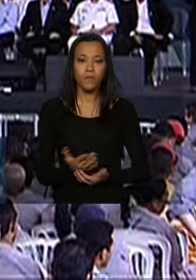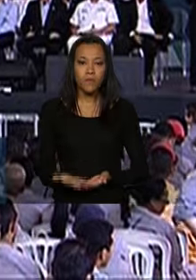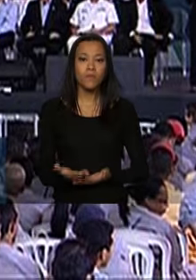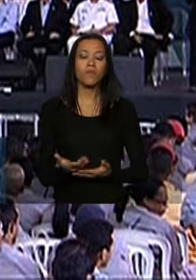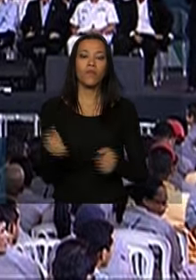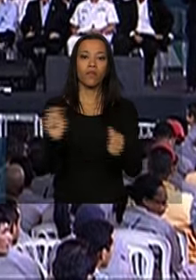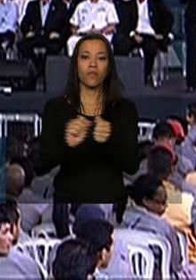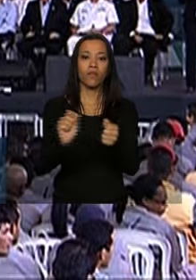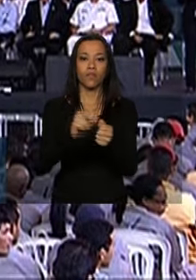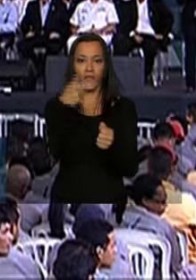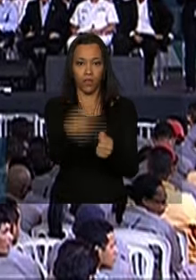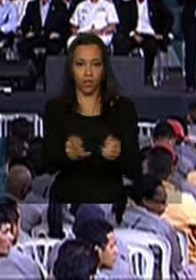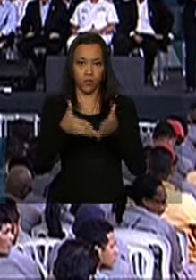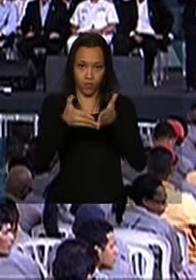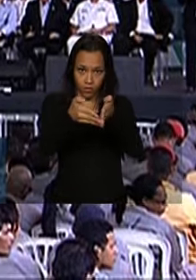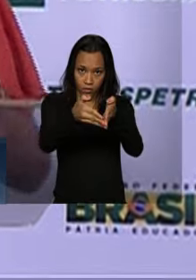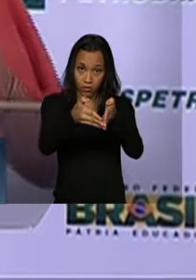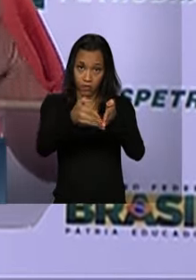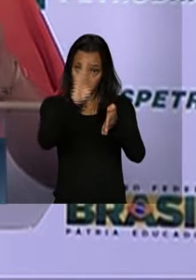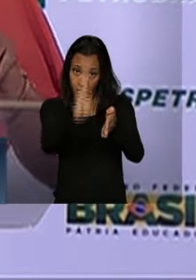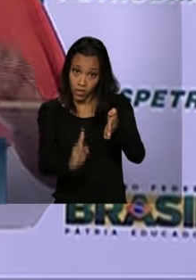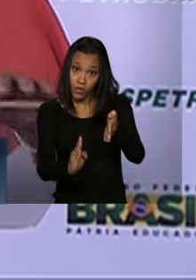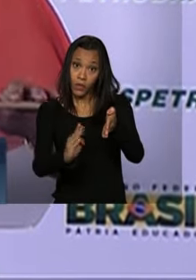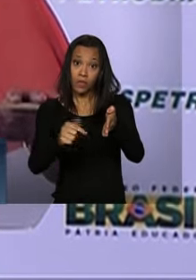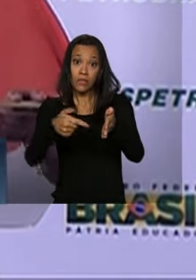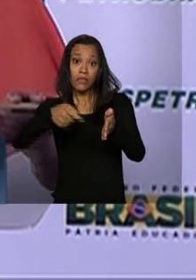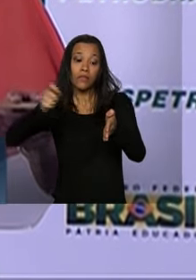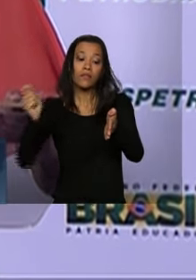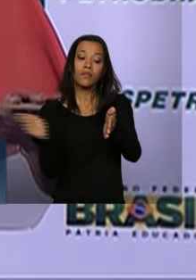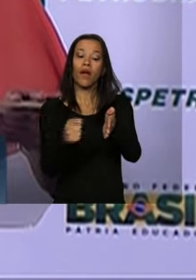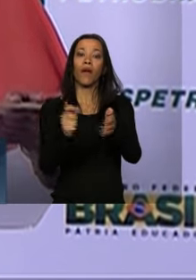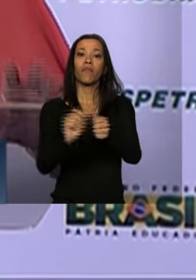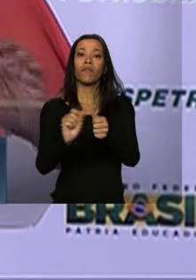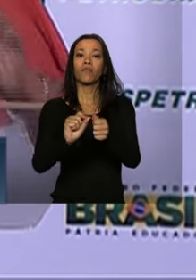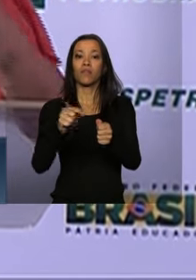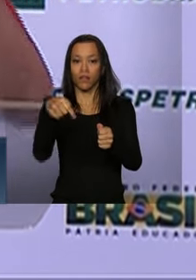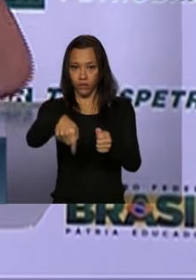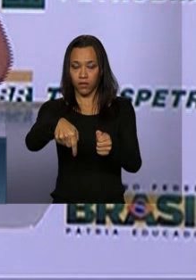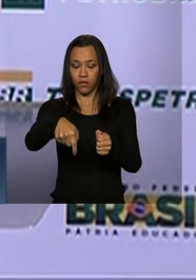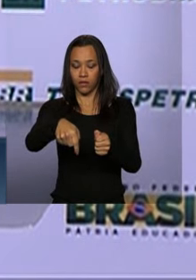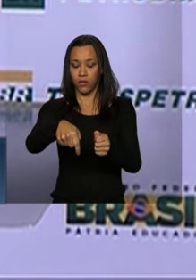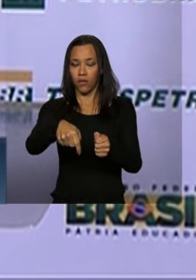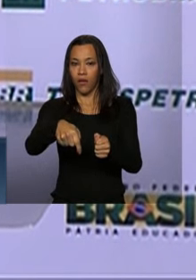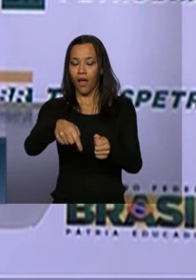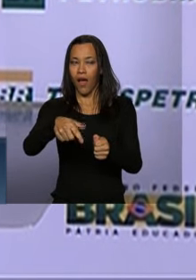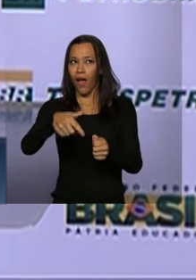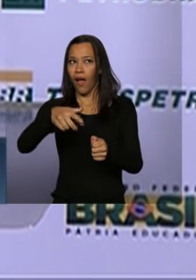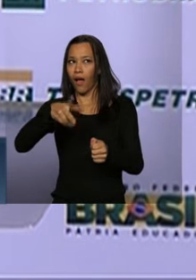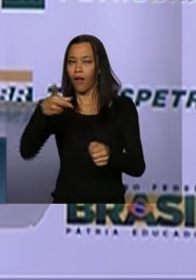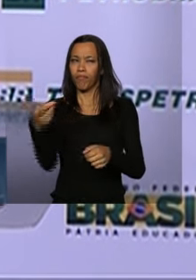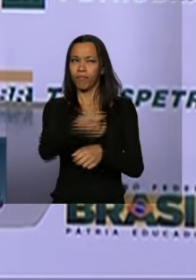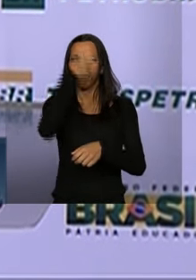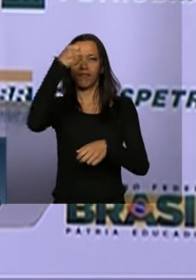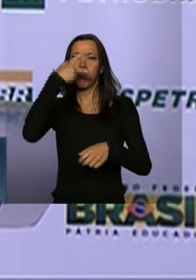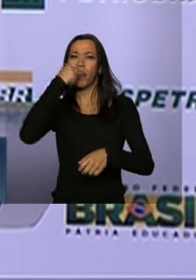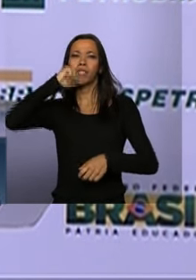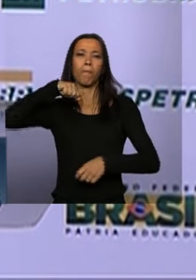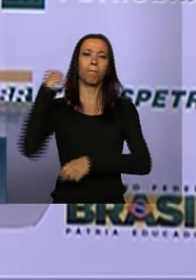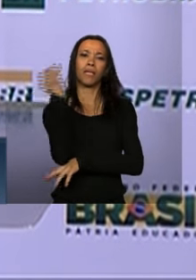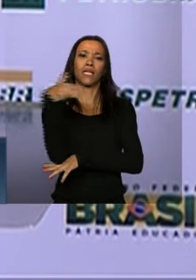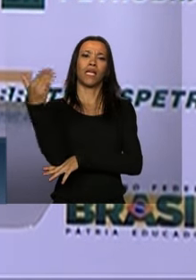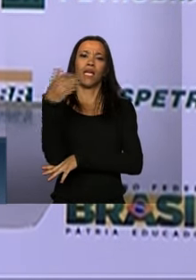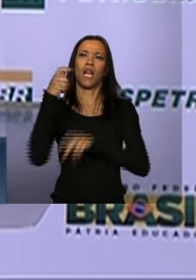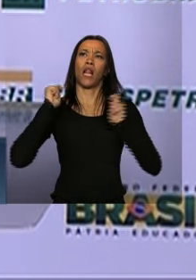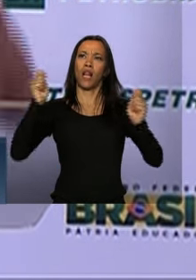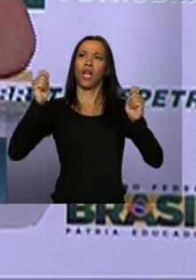produzir no Brasil aquilo que pode ser produzido no Brasil foi o lema inicial